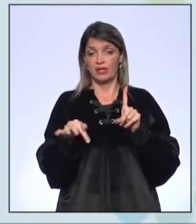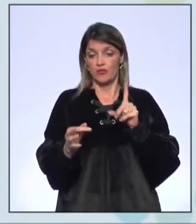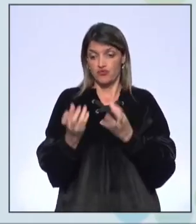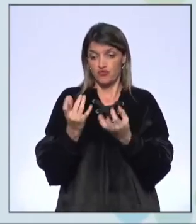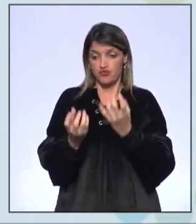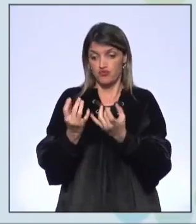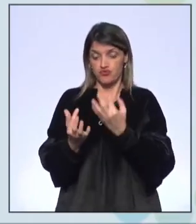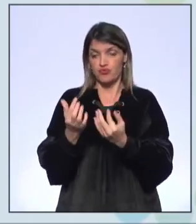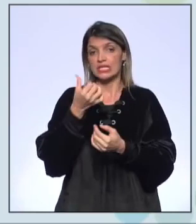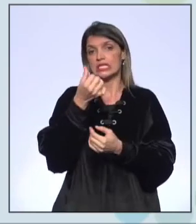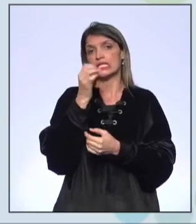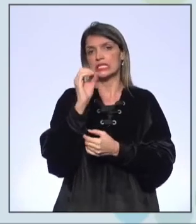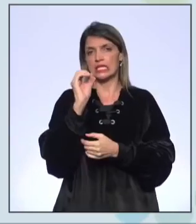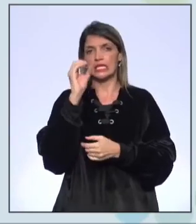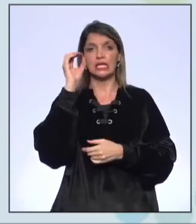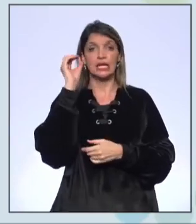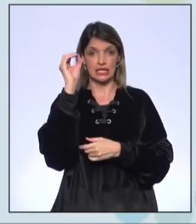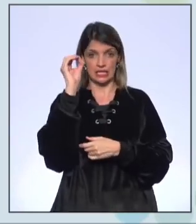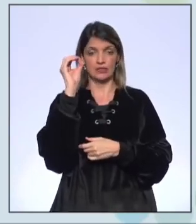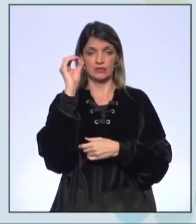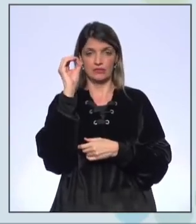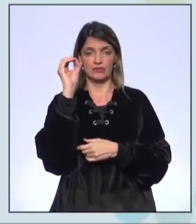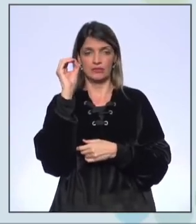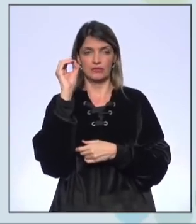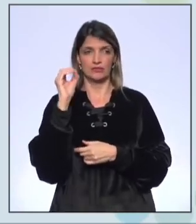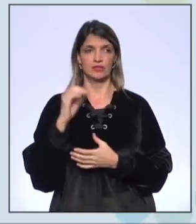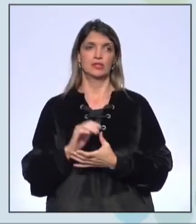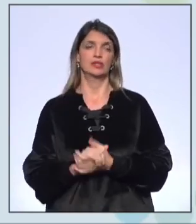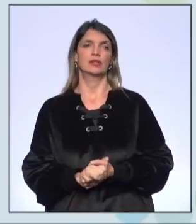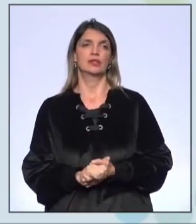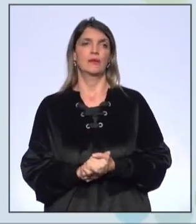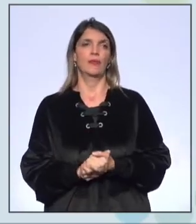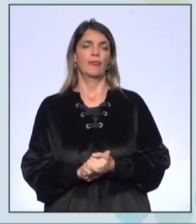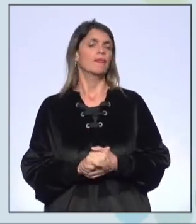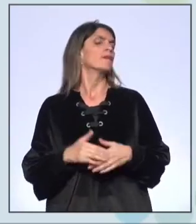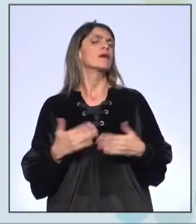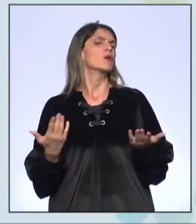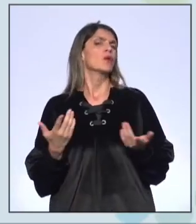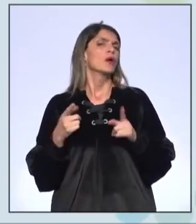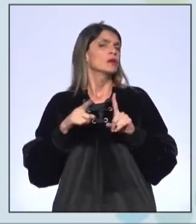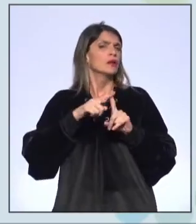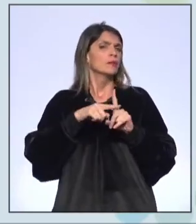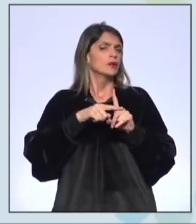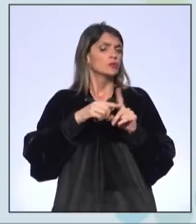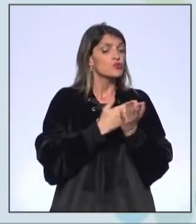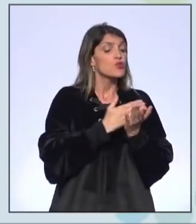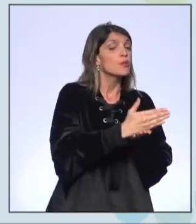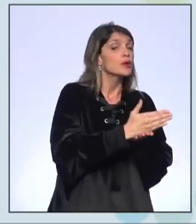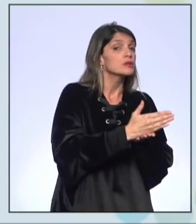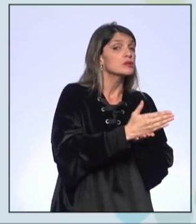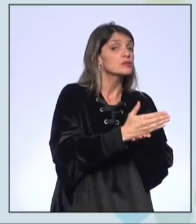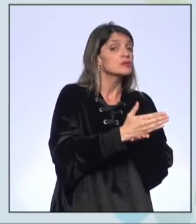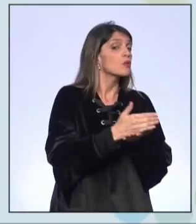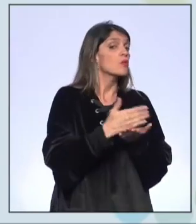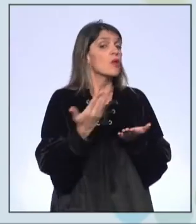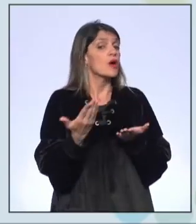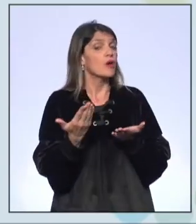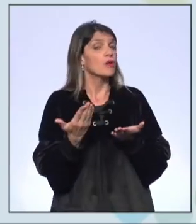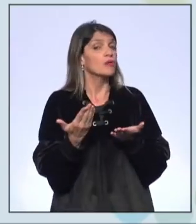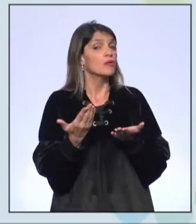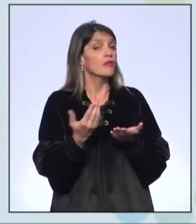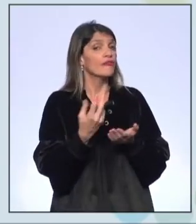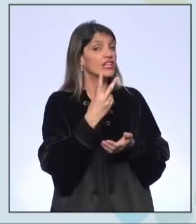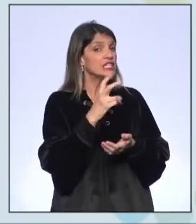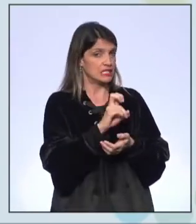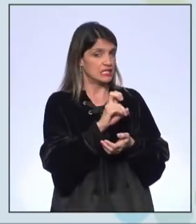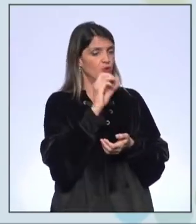60 graus Celsius. Menos. Qual é a temperatura inicial da água que ela estava, né? Onde eu aqueci a água?